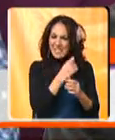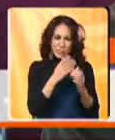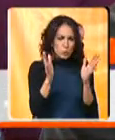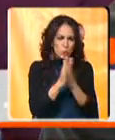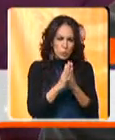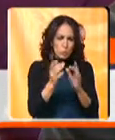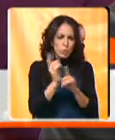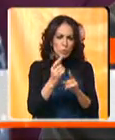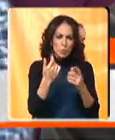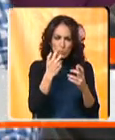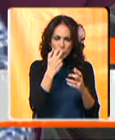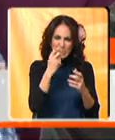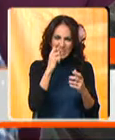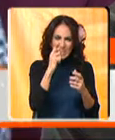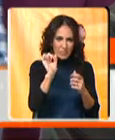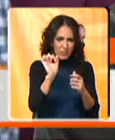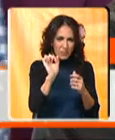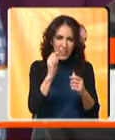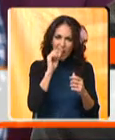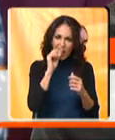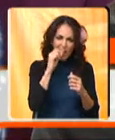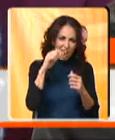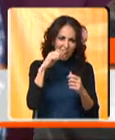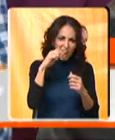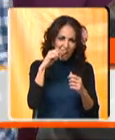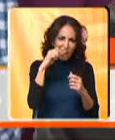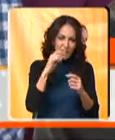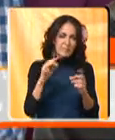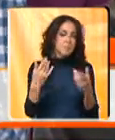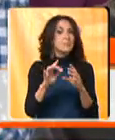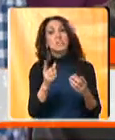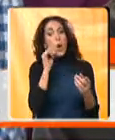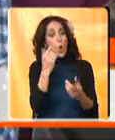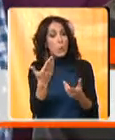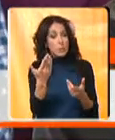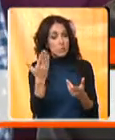não? Mas mantiveram algum osso. Para além disso, ele é um homem, ou seja, não temos o problema